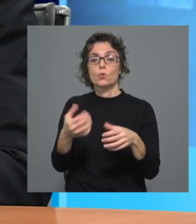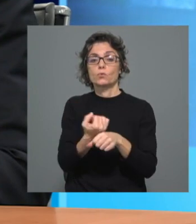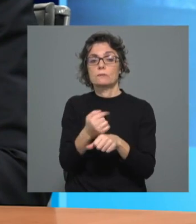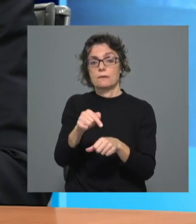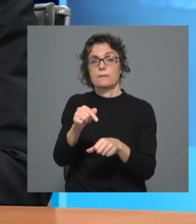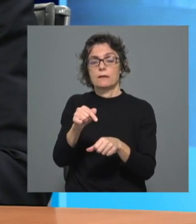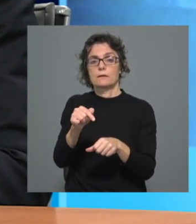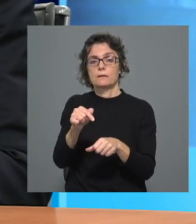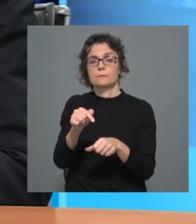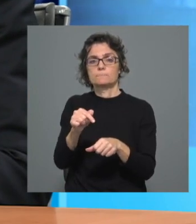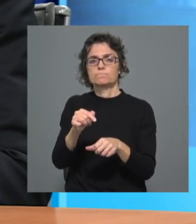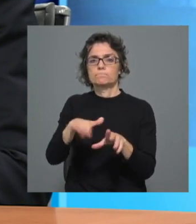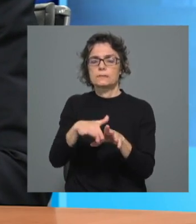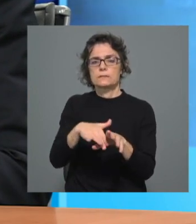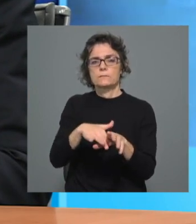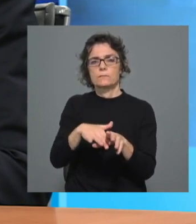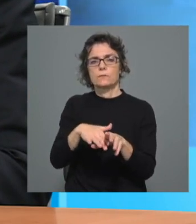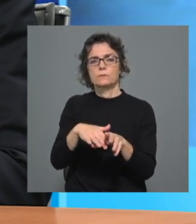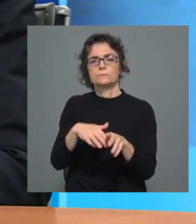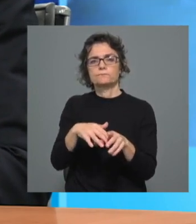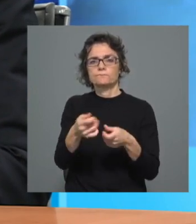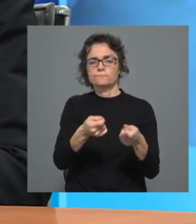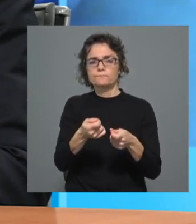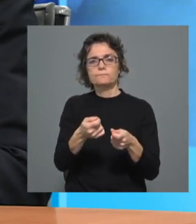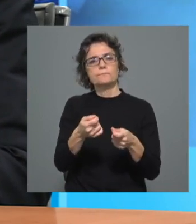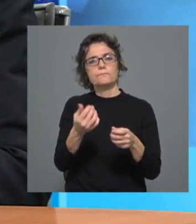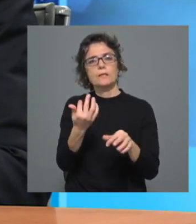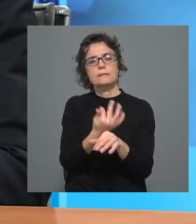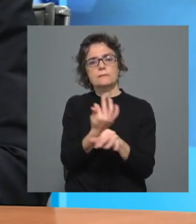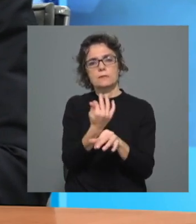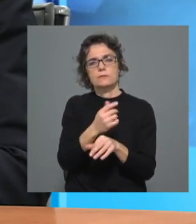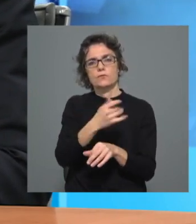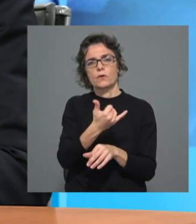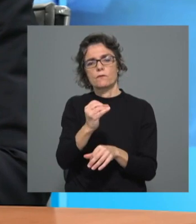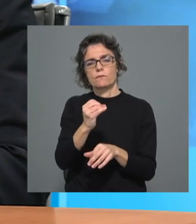dessa celebração dos 20 anos da Lei da Liberdade Religiosa e